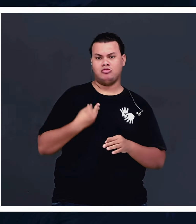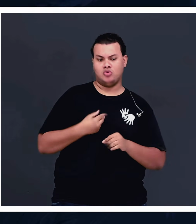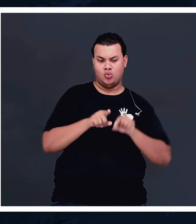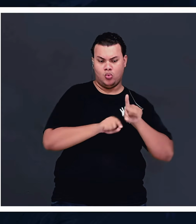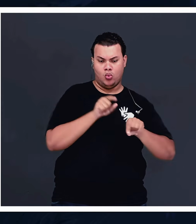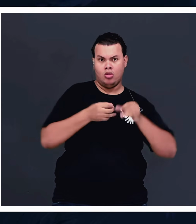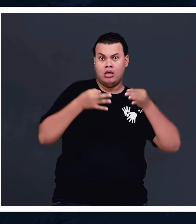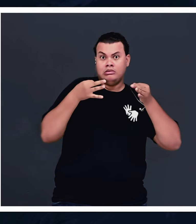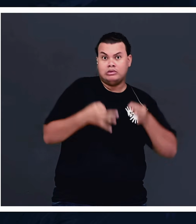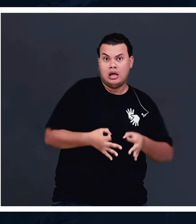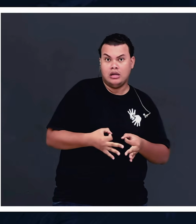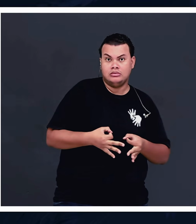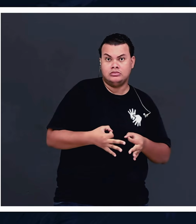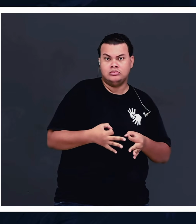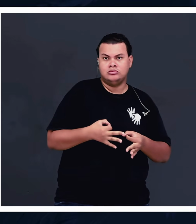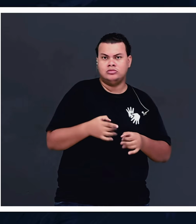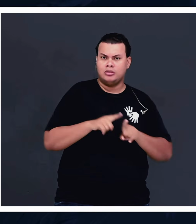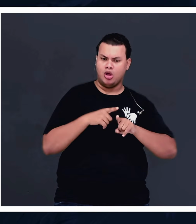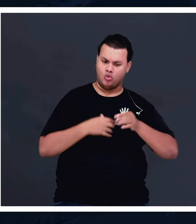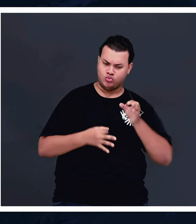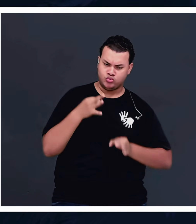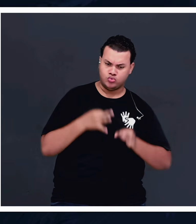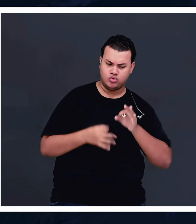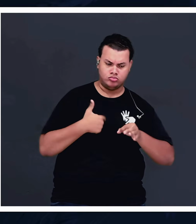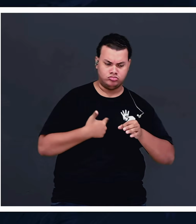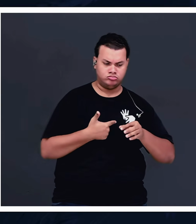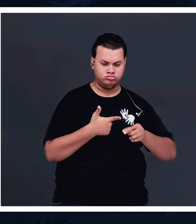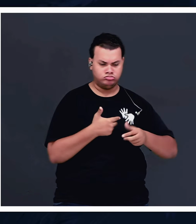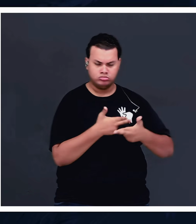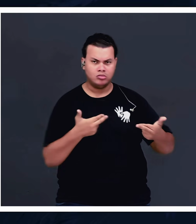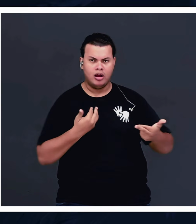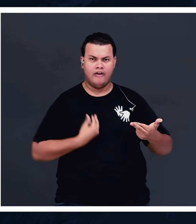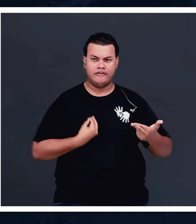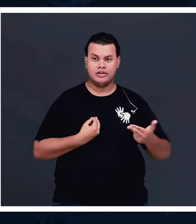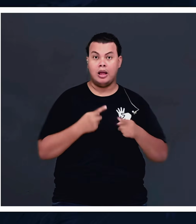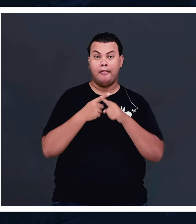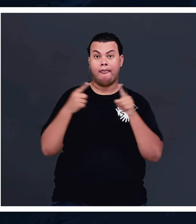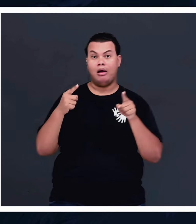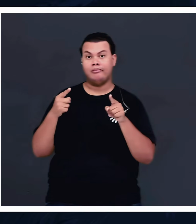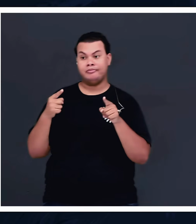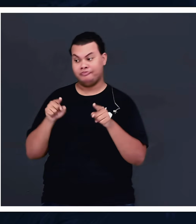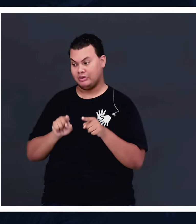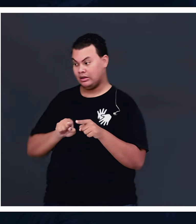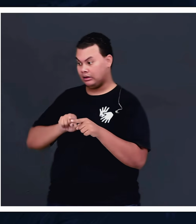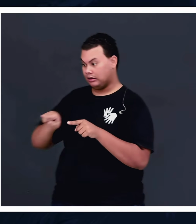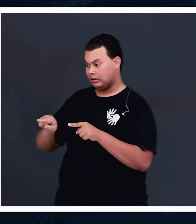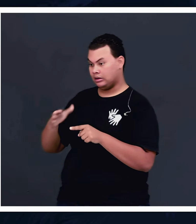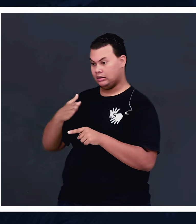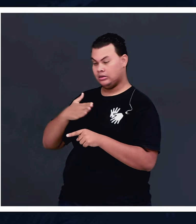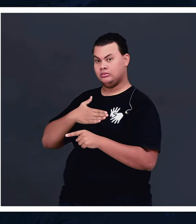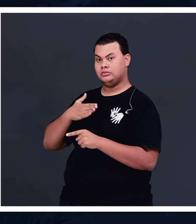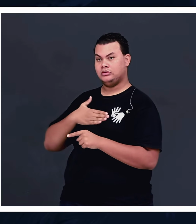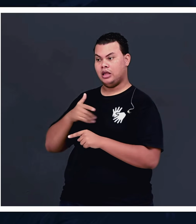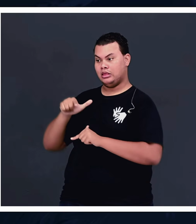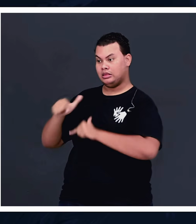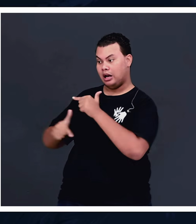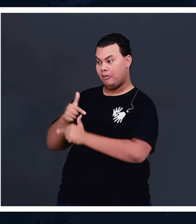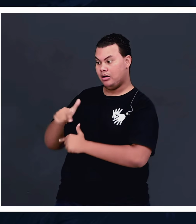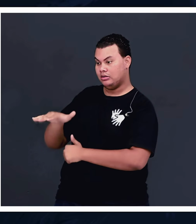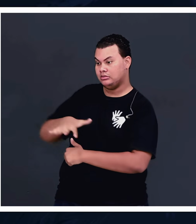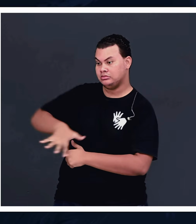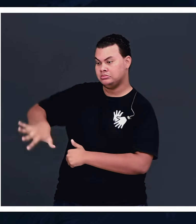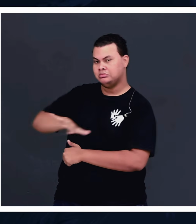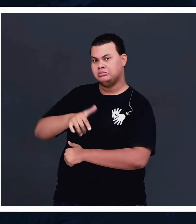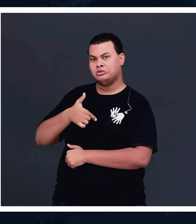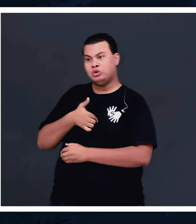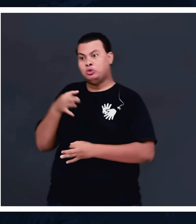suas decisões, de ser justo nas suas decisões, mas no seu trabalho você não